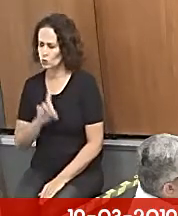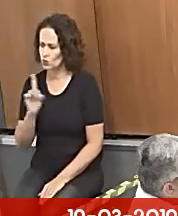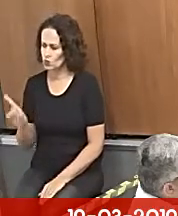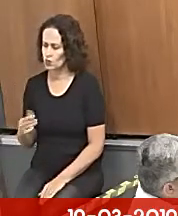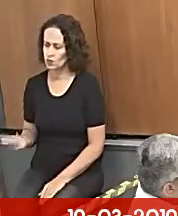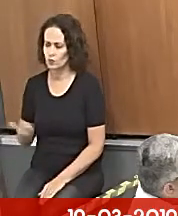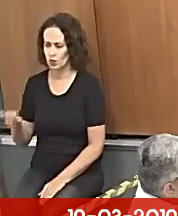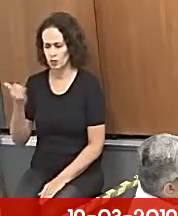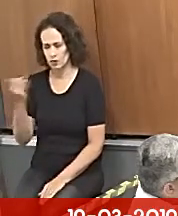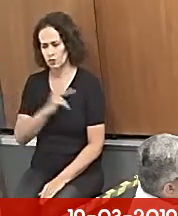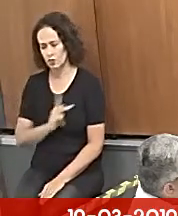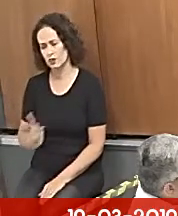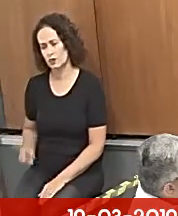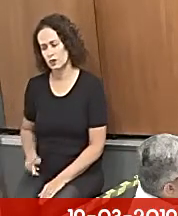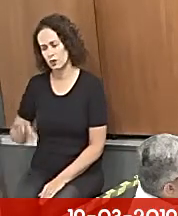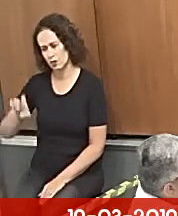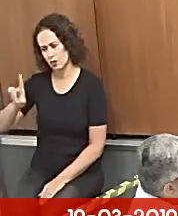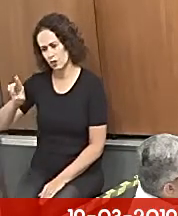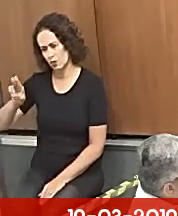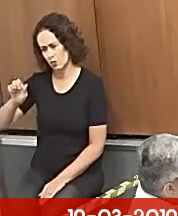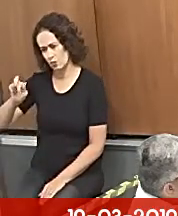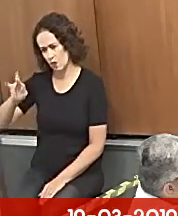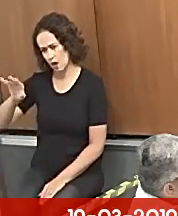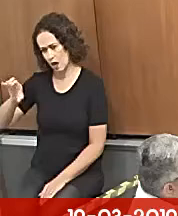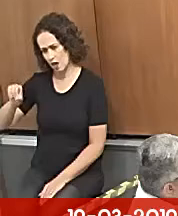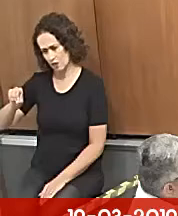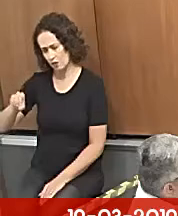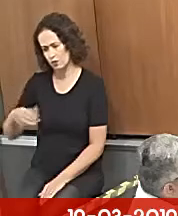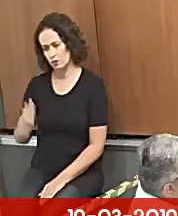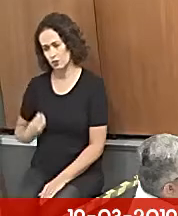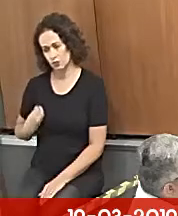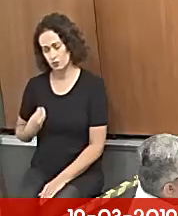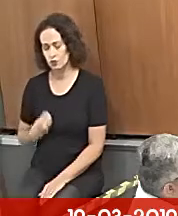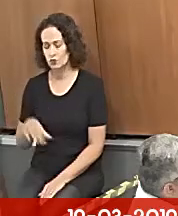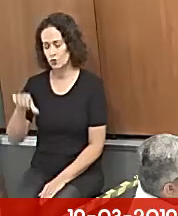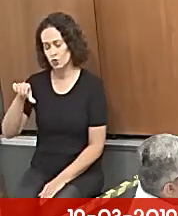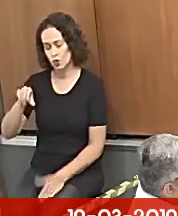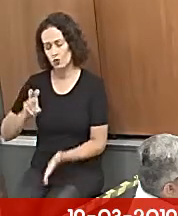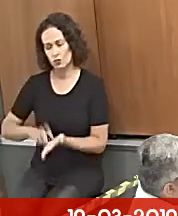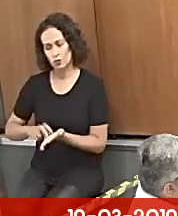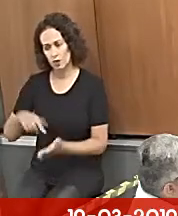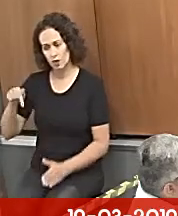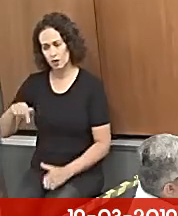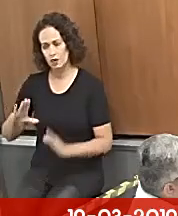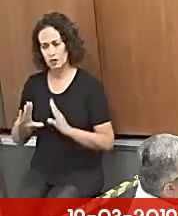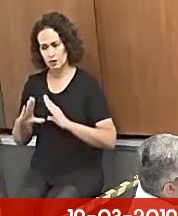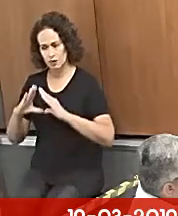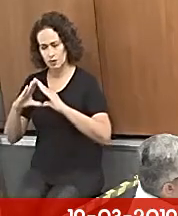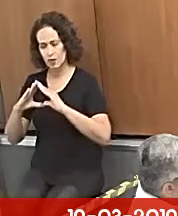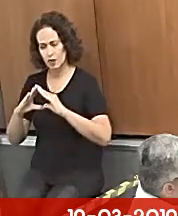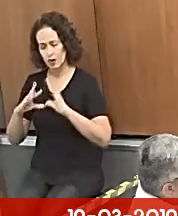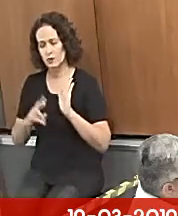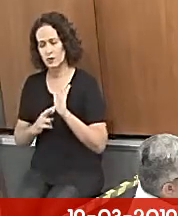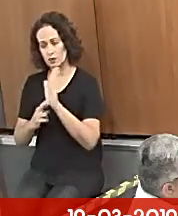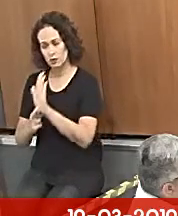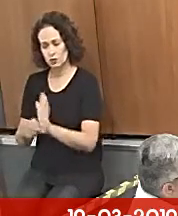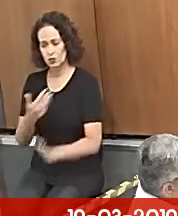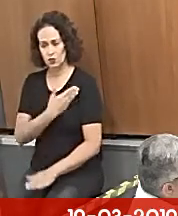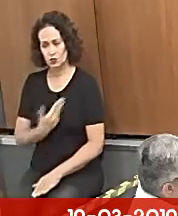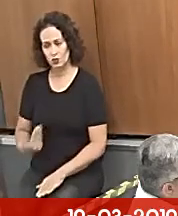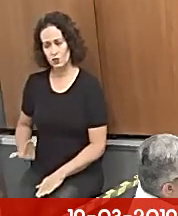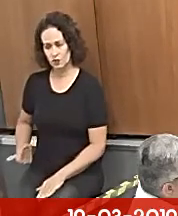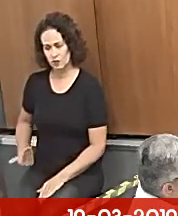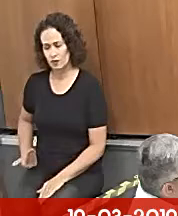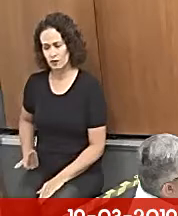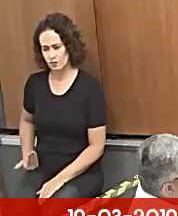eduardo barbosa está presente em nove da manhã aqui na assembléia com representantes do governo das